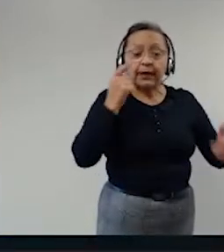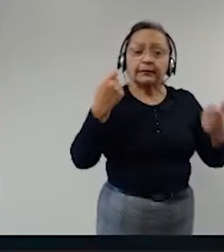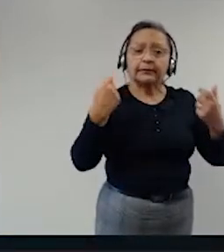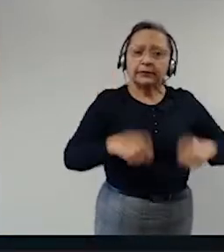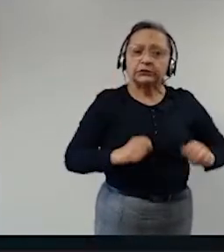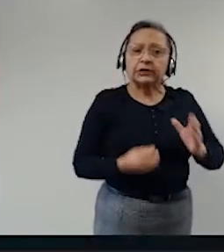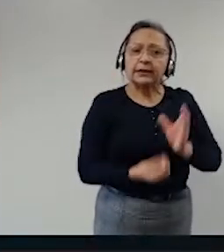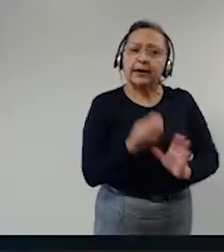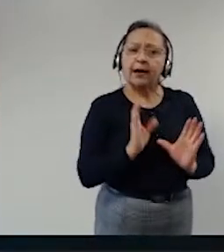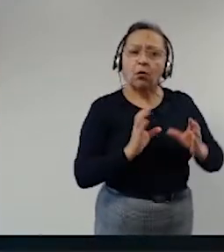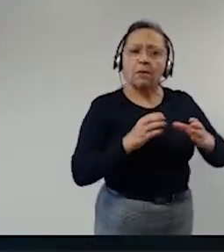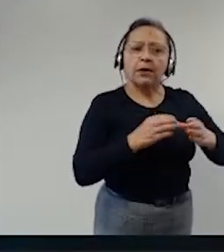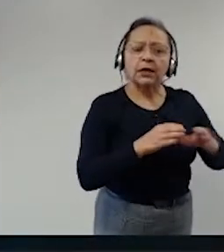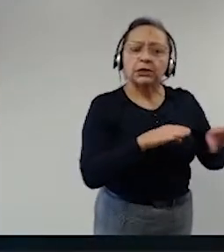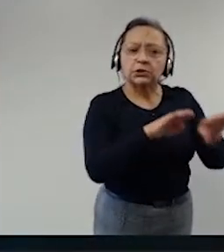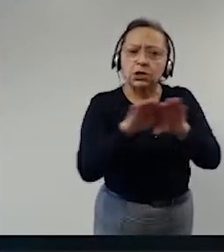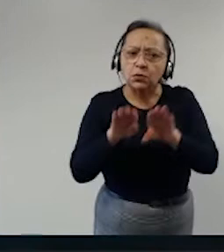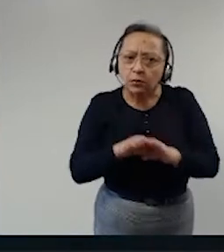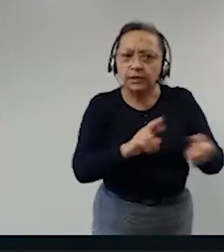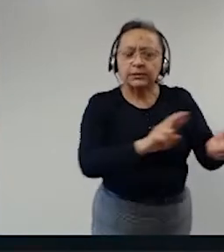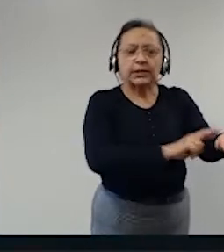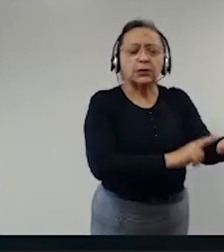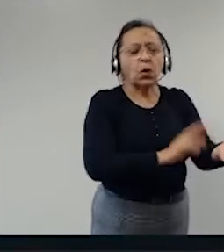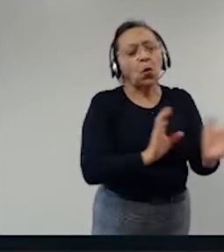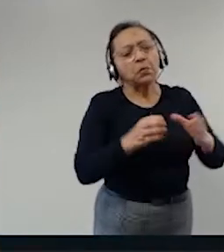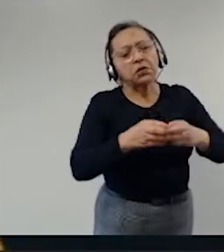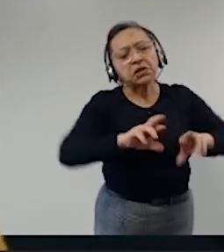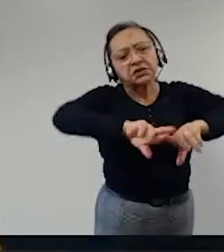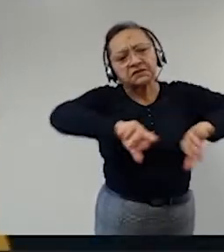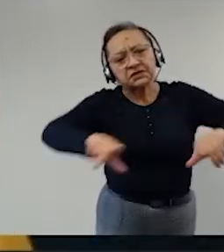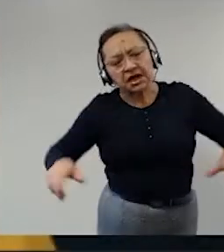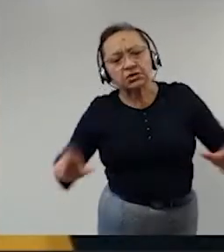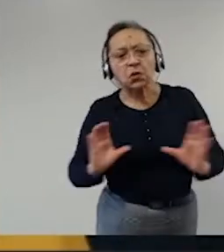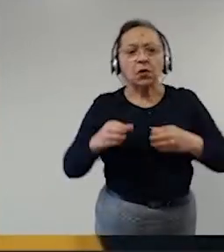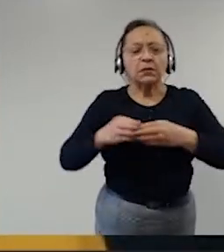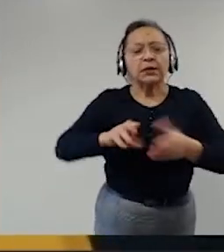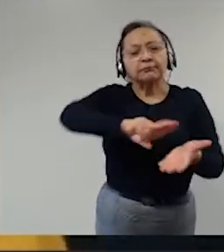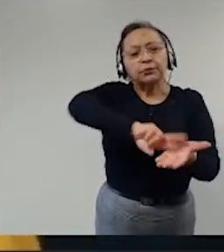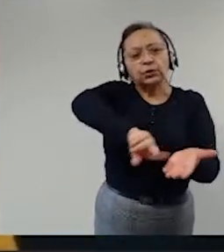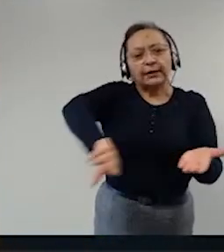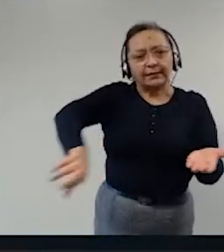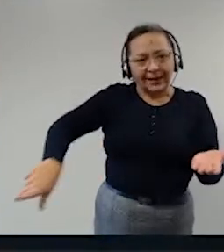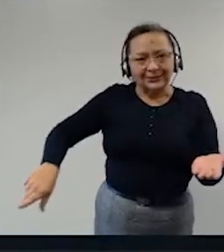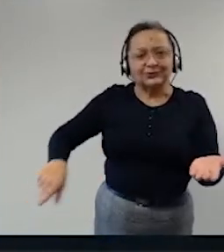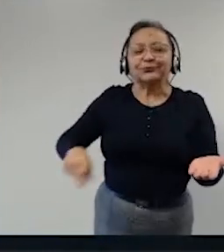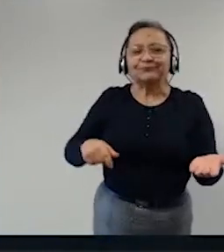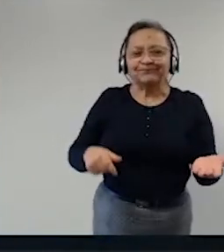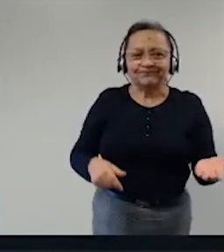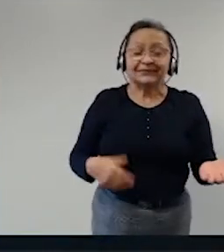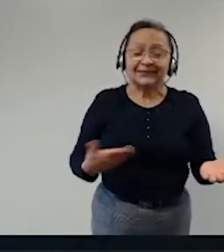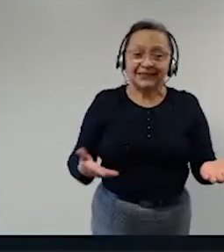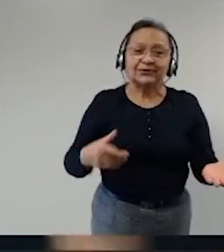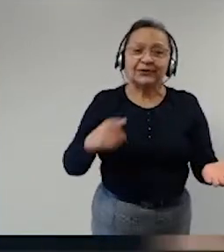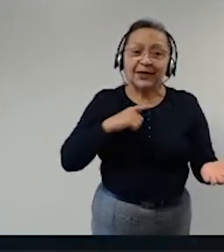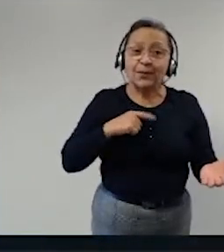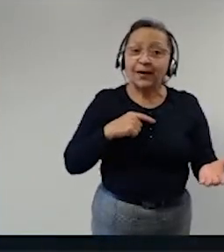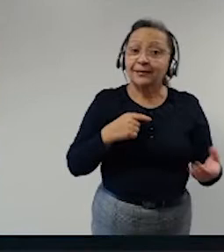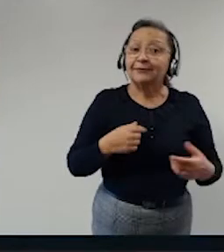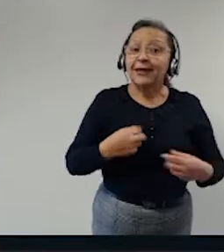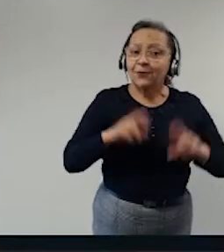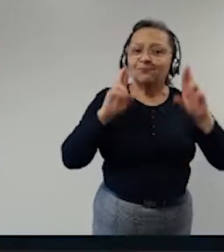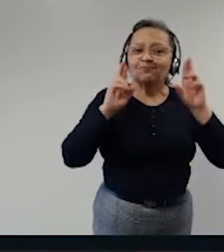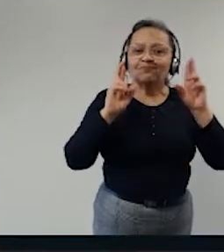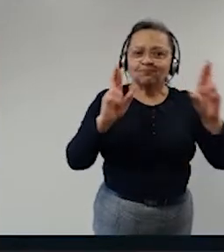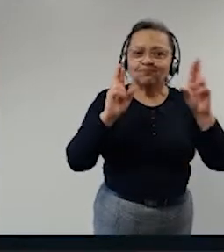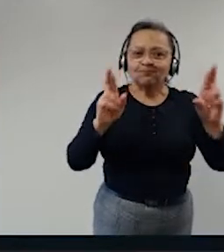comitês de igualdade racial, ou comitê da diversidade, ou comitê da pluralidade. Isso tem uma tendência, e eu